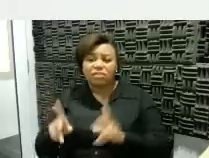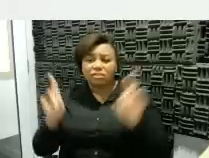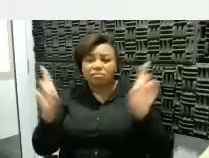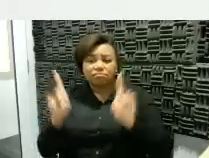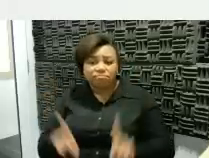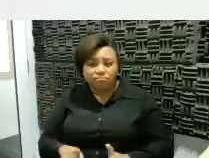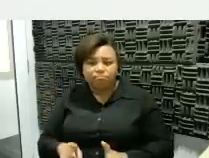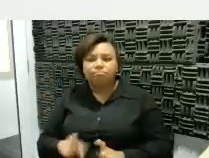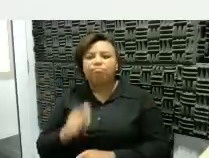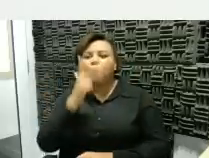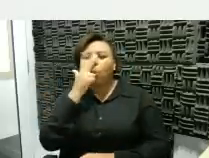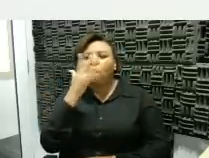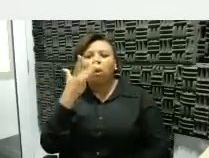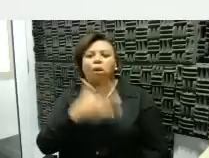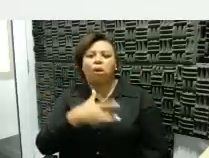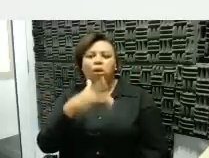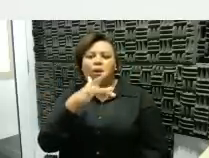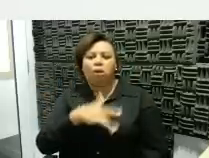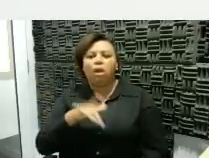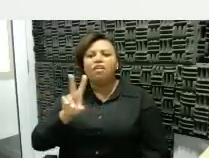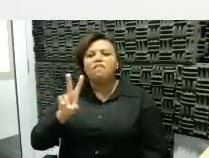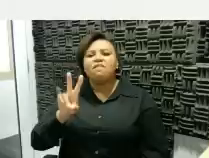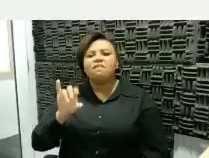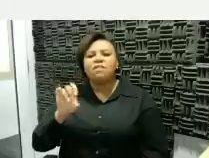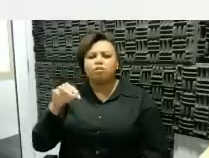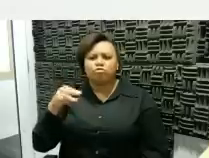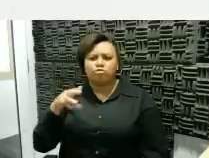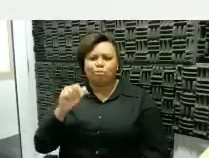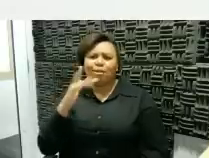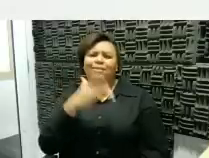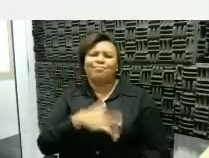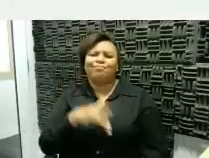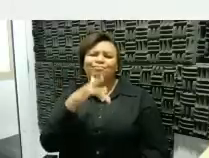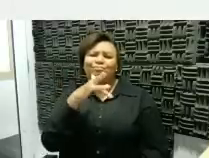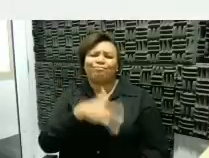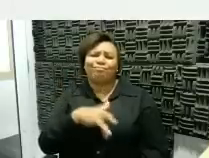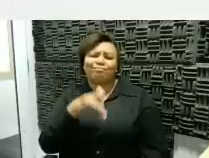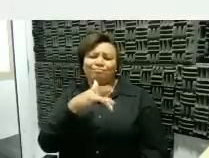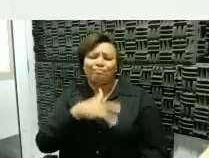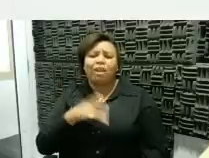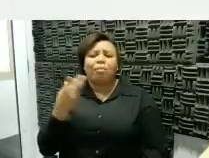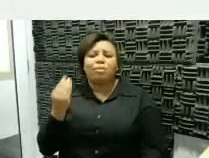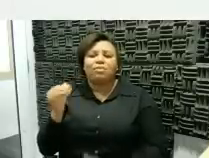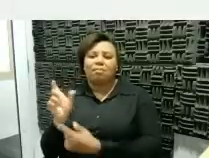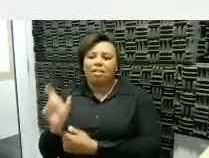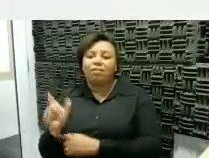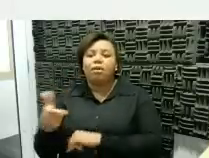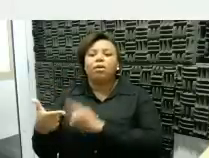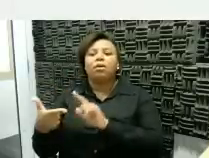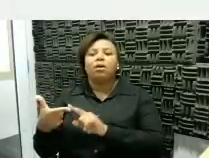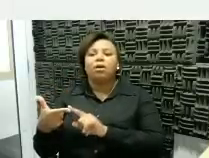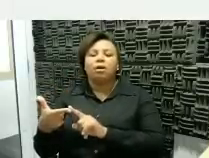né então a gente tende a vitimizar eu escrevi aqui a gente tem a gente muitas vezes